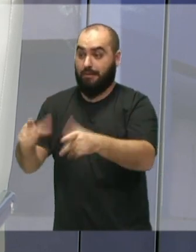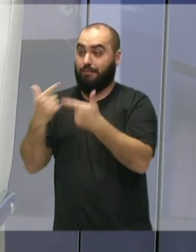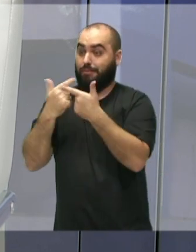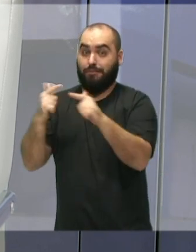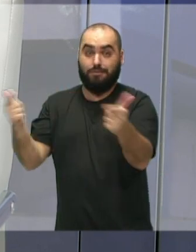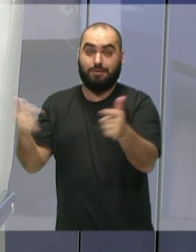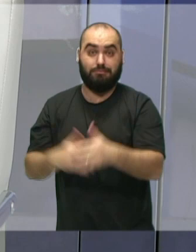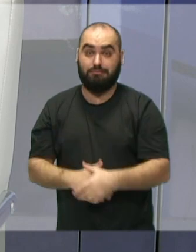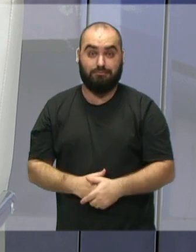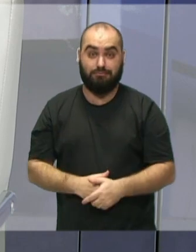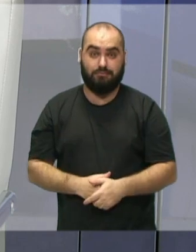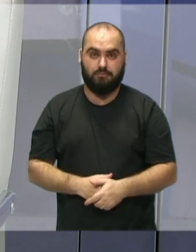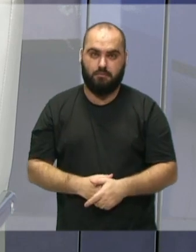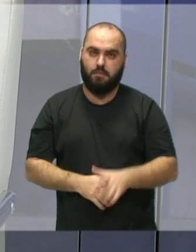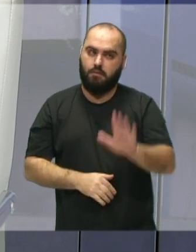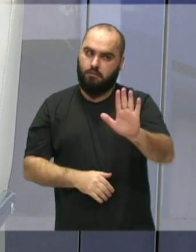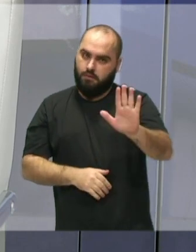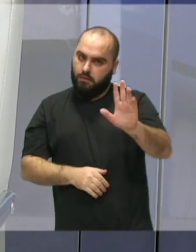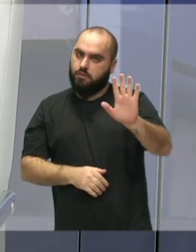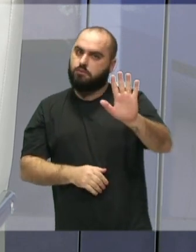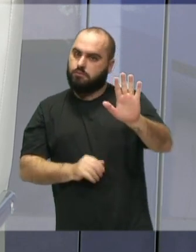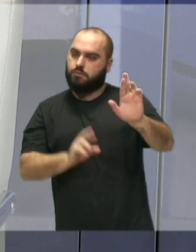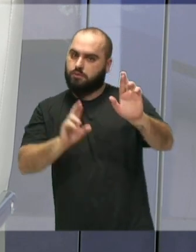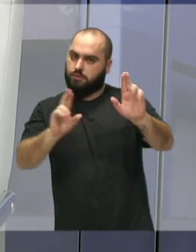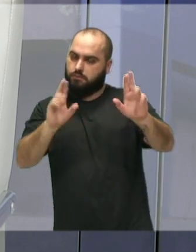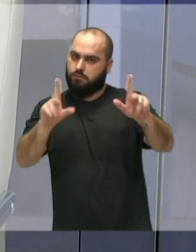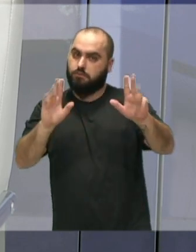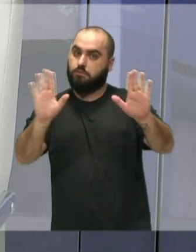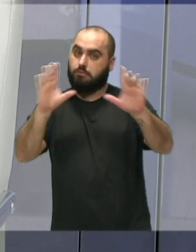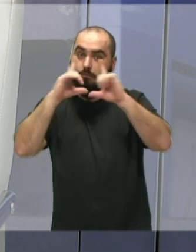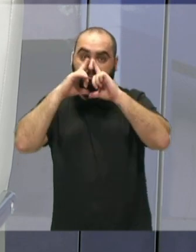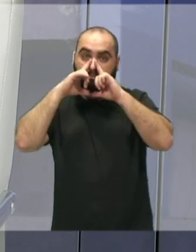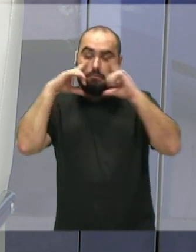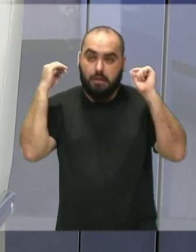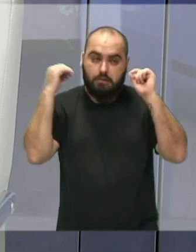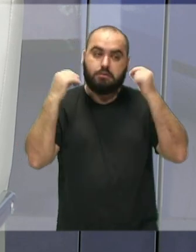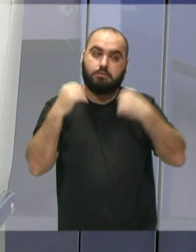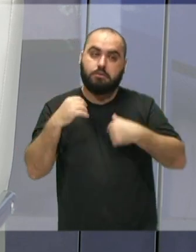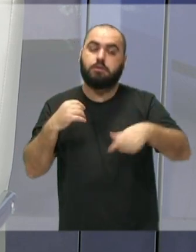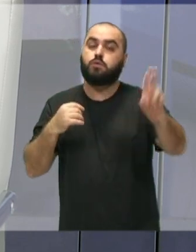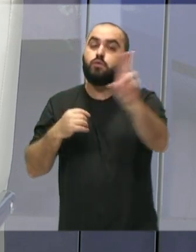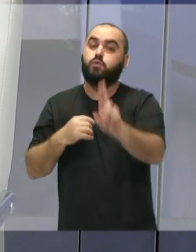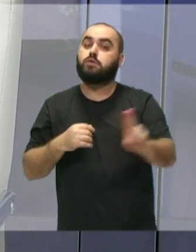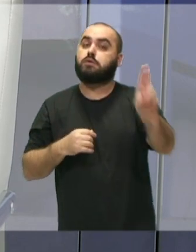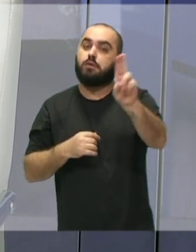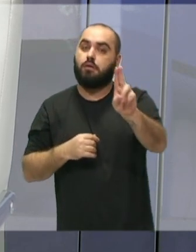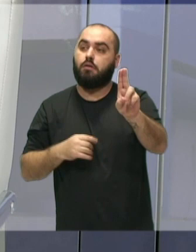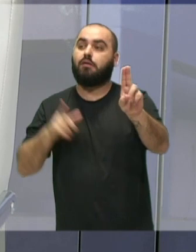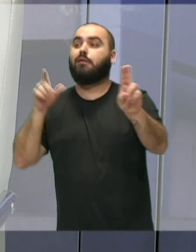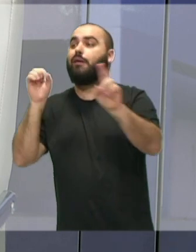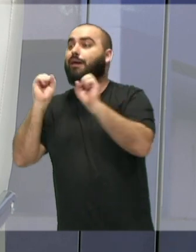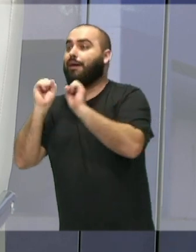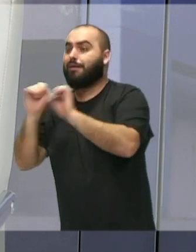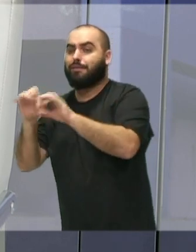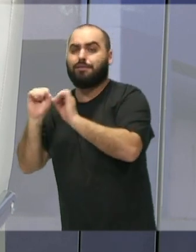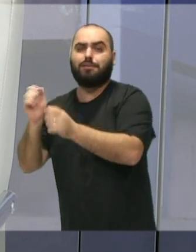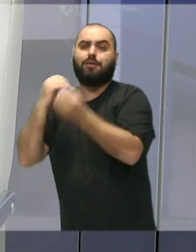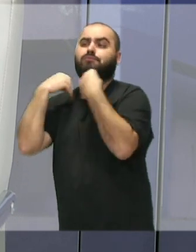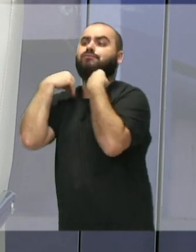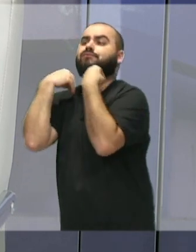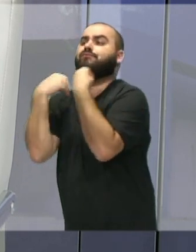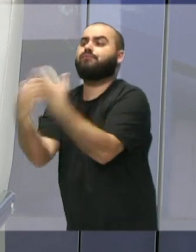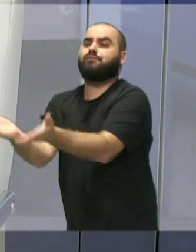tinha. Só que tem 2 diferenças. As máscaras iriam ser utilizadas. Lá na educação está jogado, está esquecido, está a